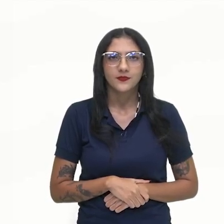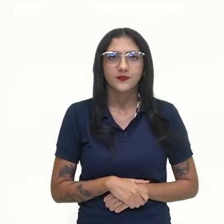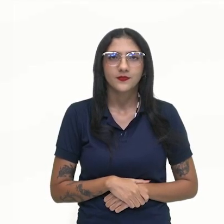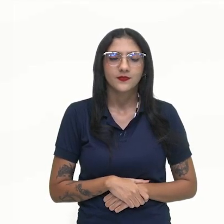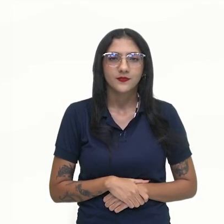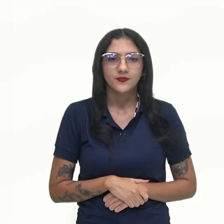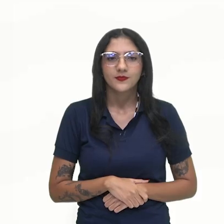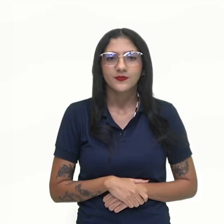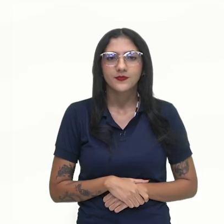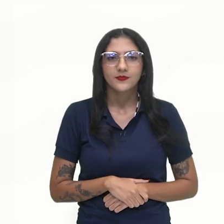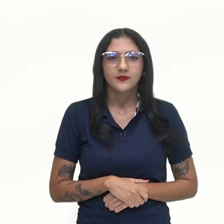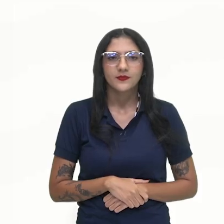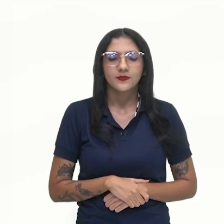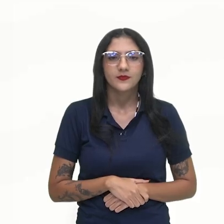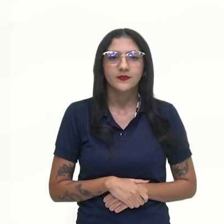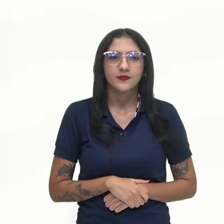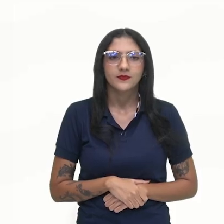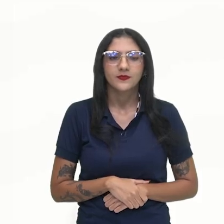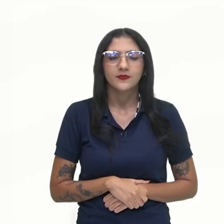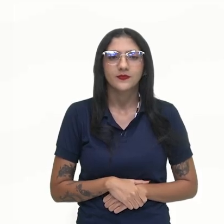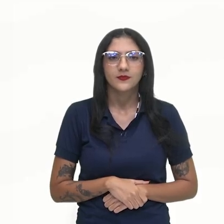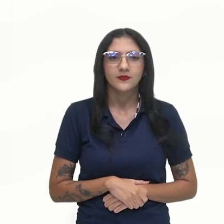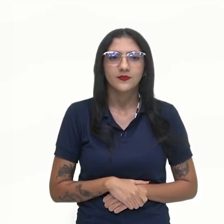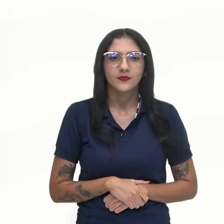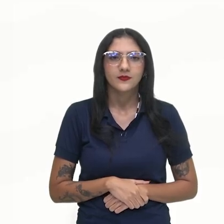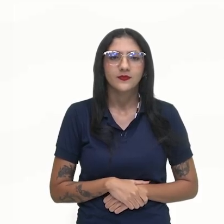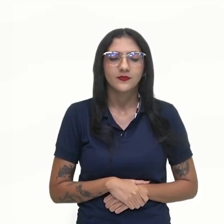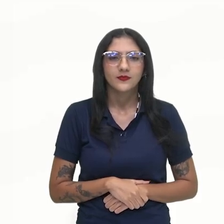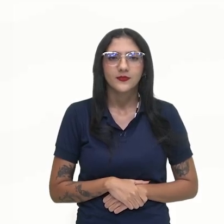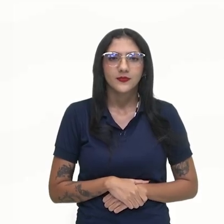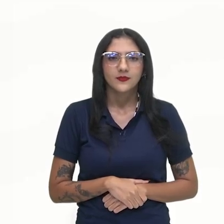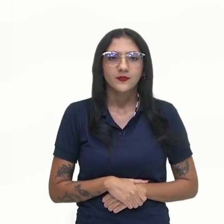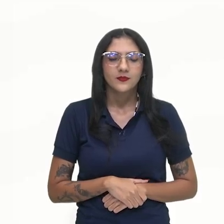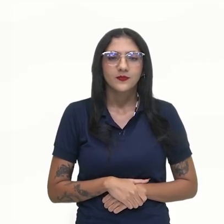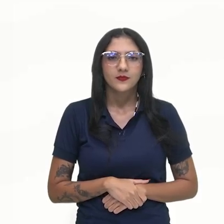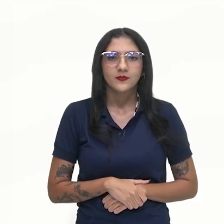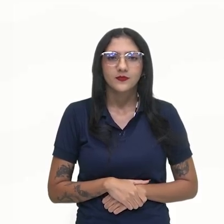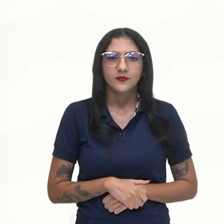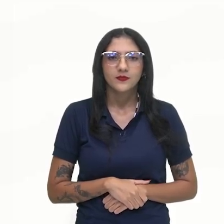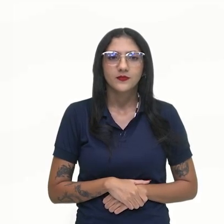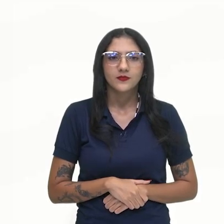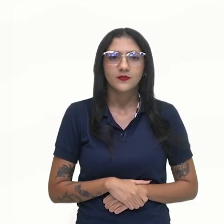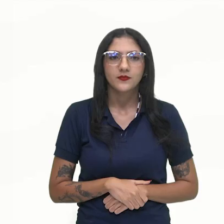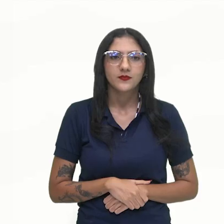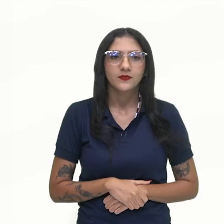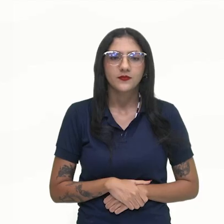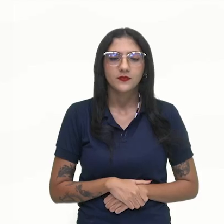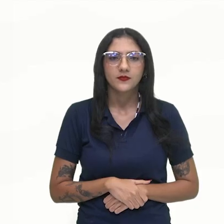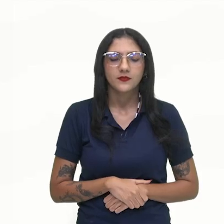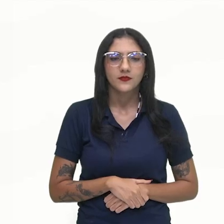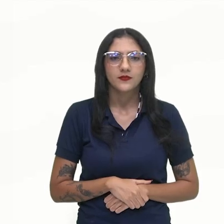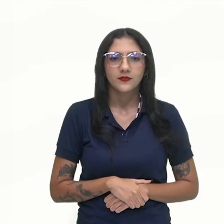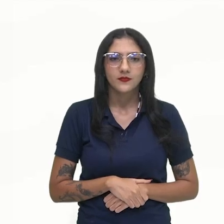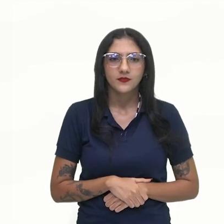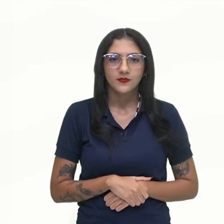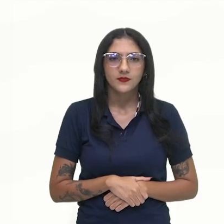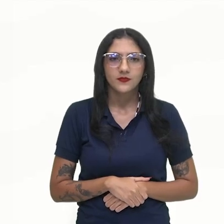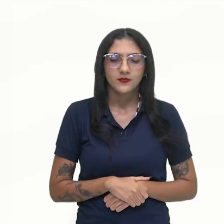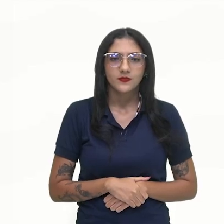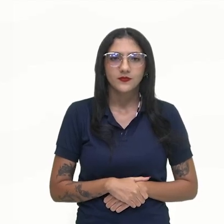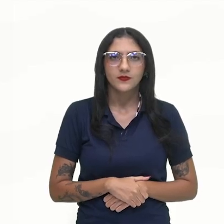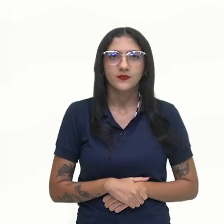Justice, emphasized the significance of this occasion in